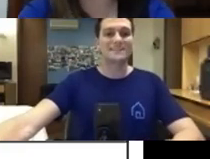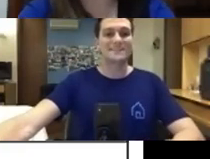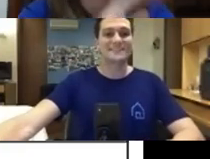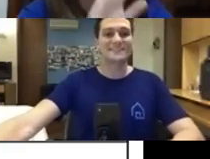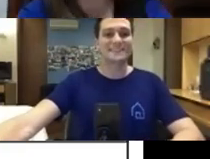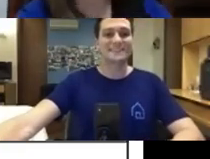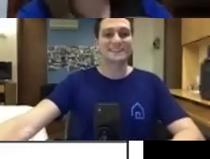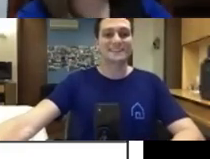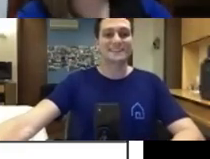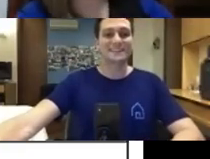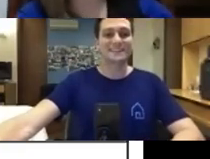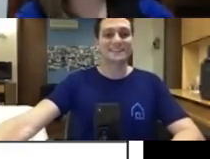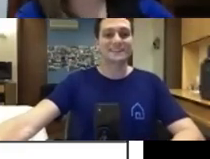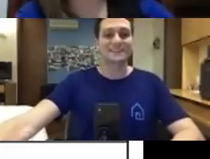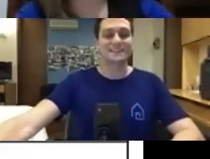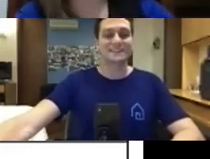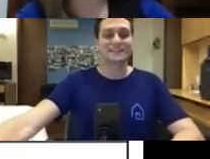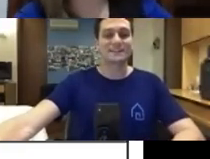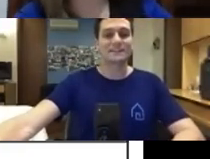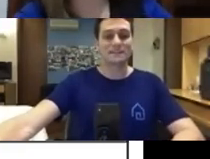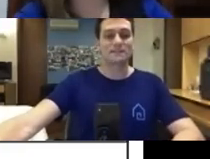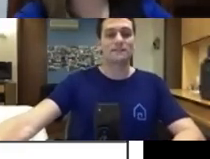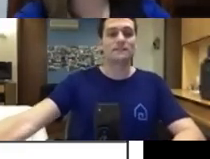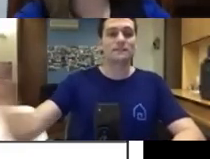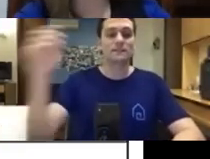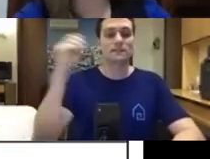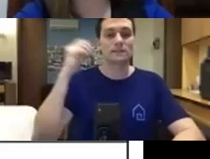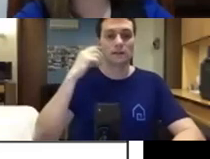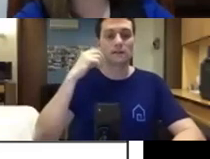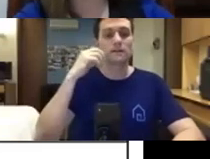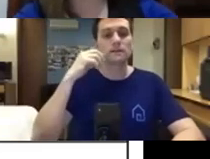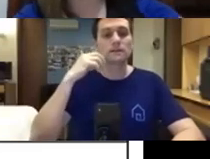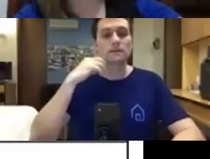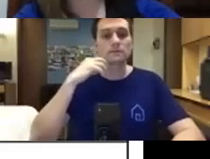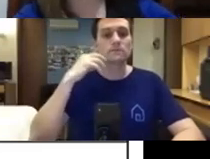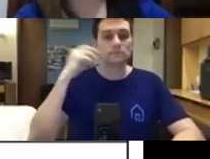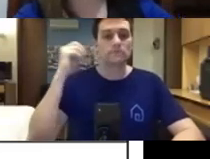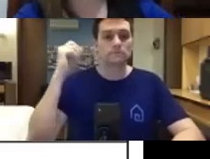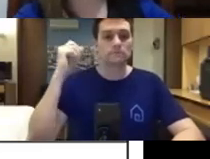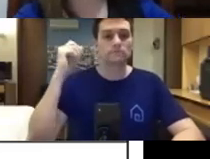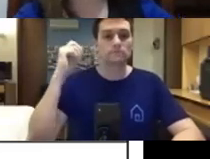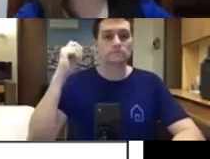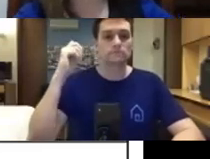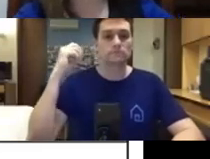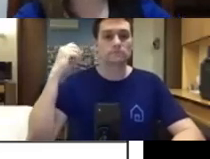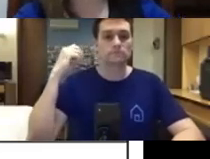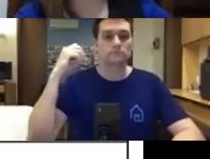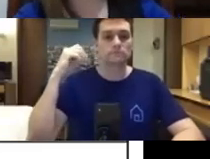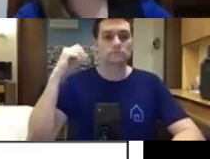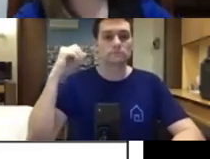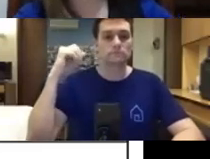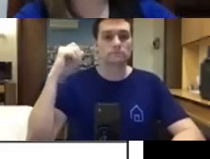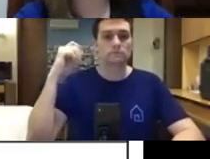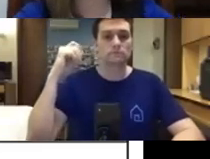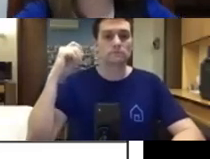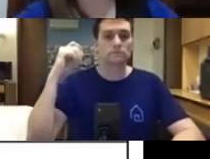mais ou menos o que aconteceu naquele hospital no Rio. Não sei se vocês lembram, que deu lá um curto-circuito, sei lá, que deu um incêndio lá no